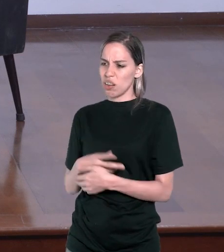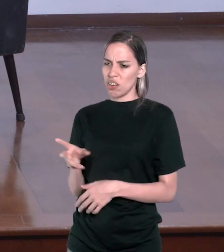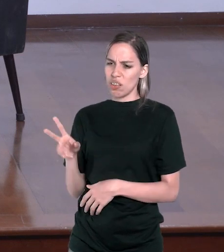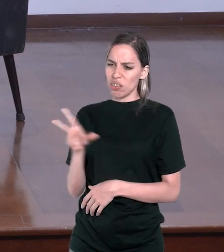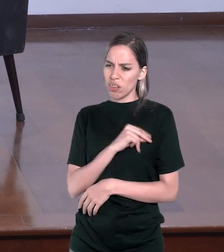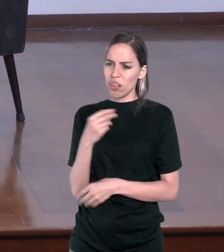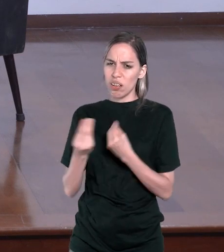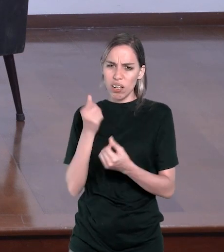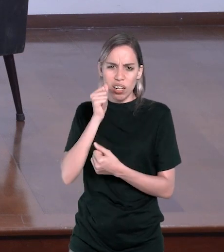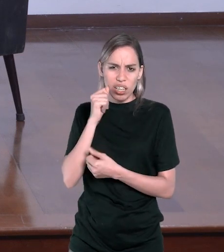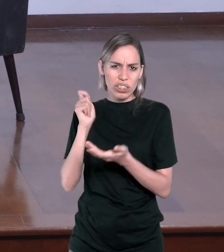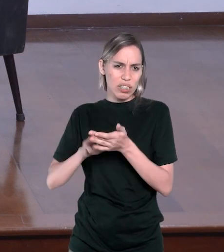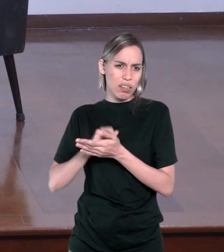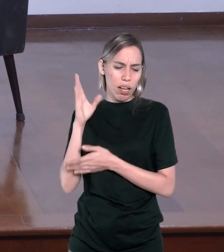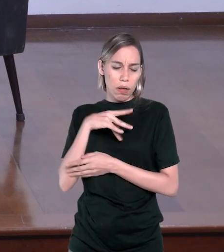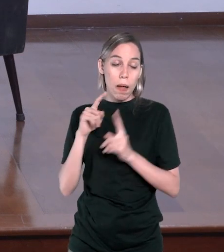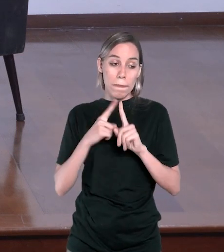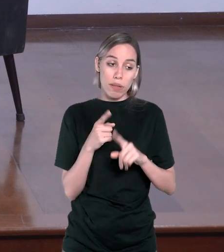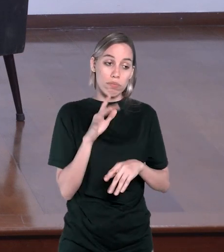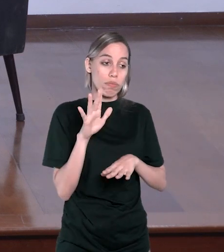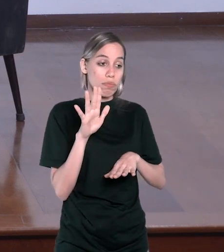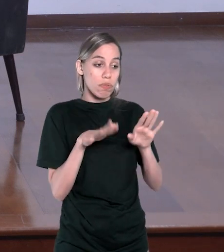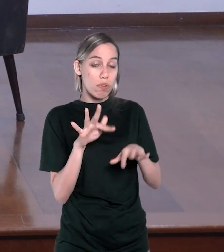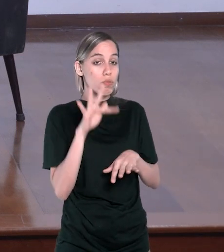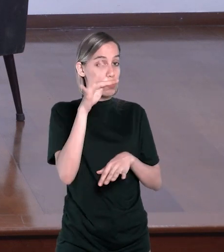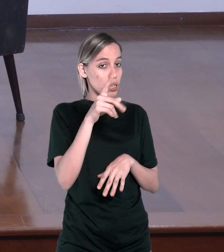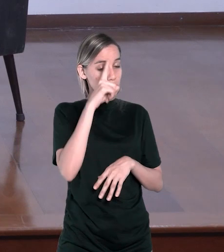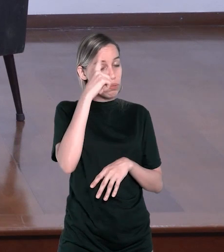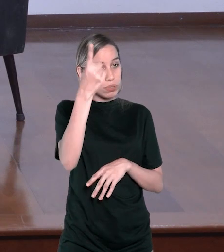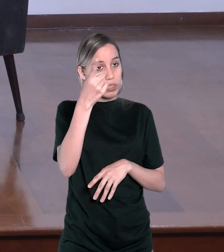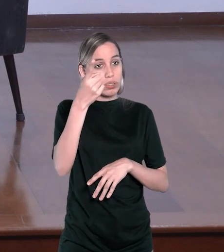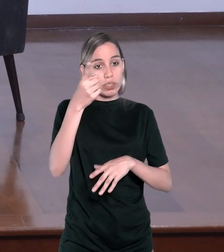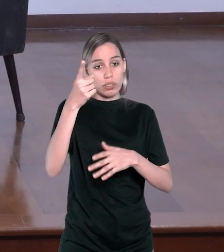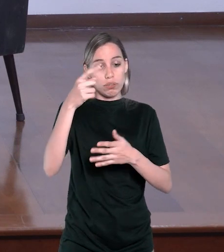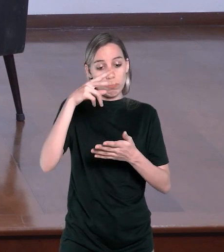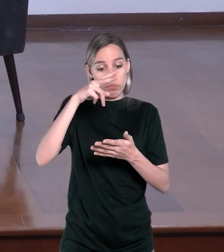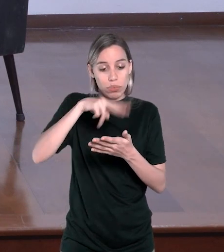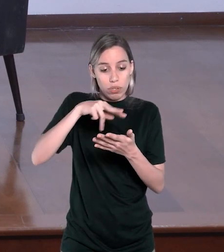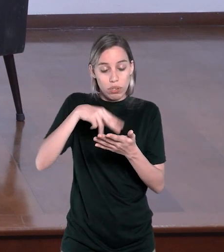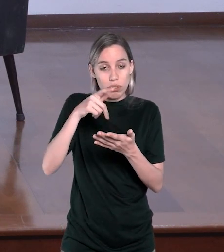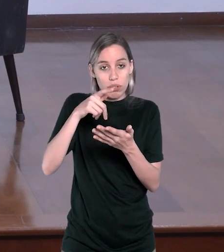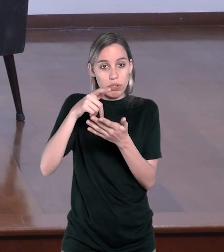ideias, assim, eu vou voltar para essas ideias depois. Estão lá uns livros que eu tenho que reler.